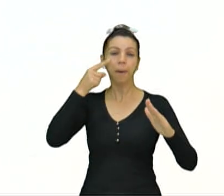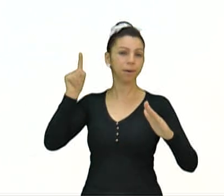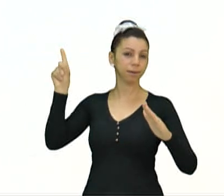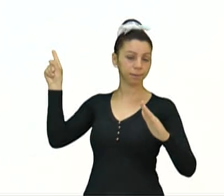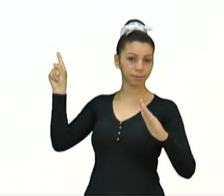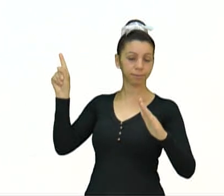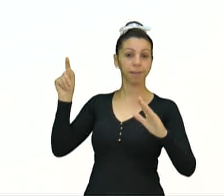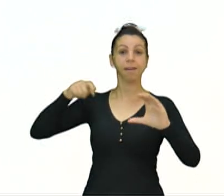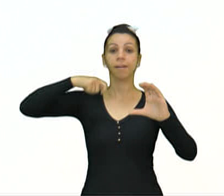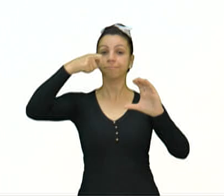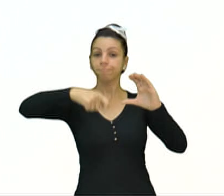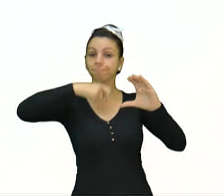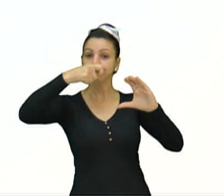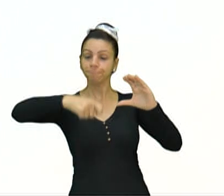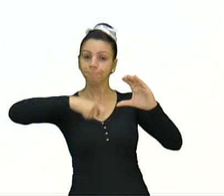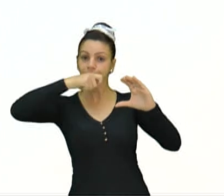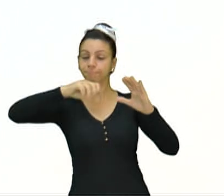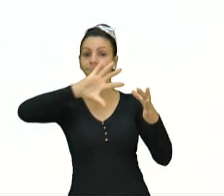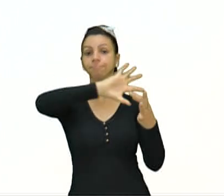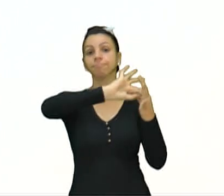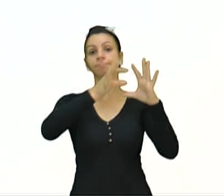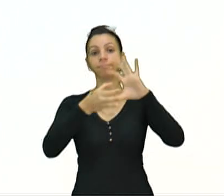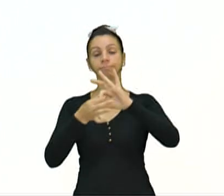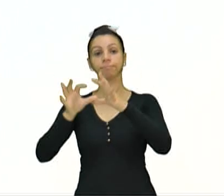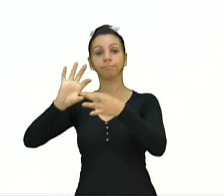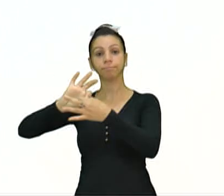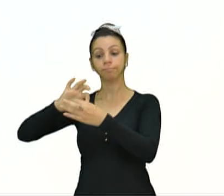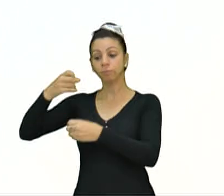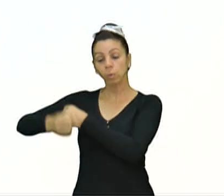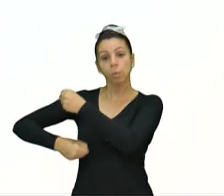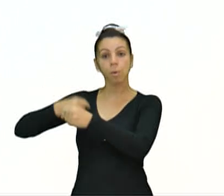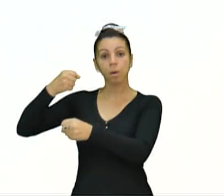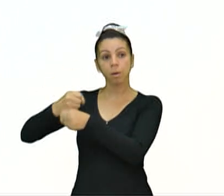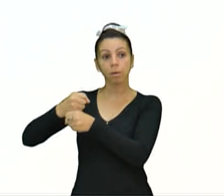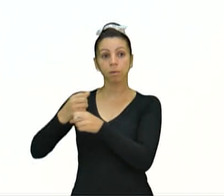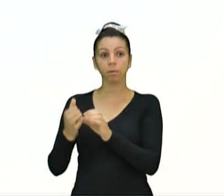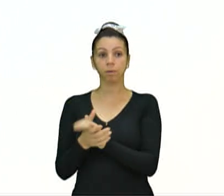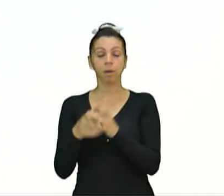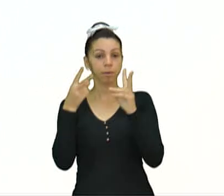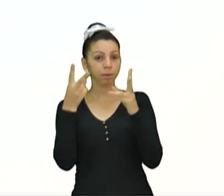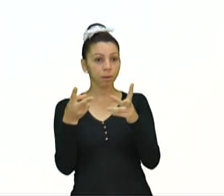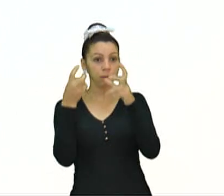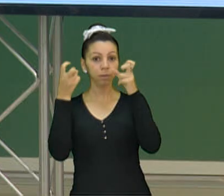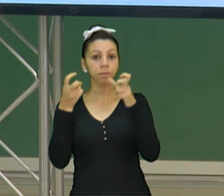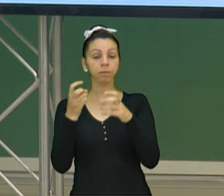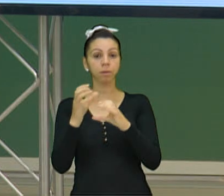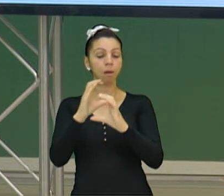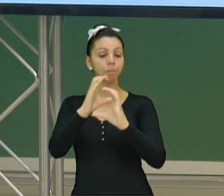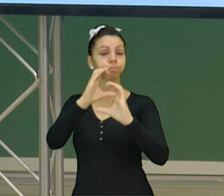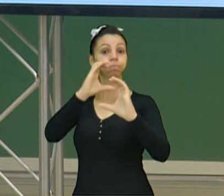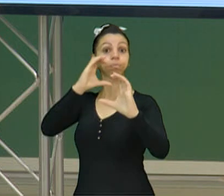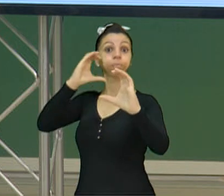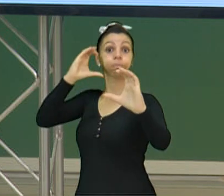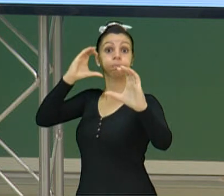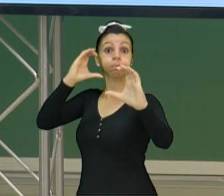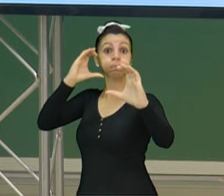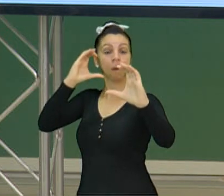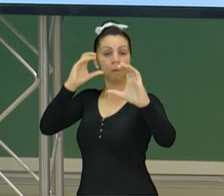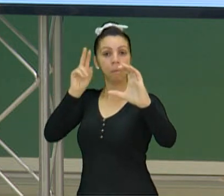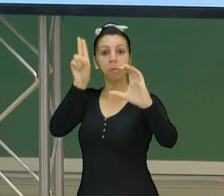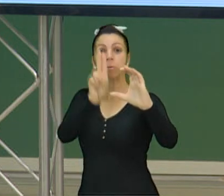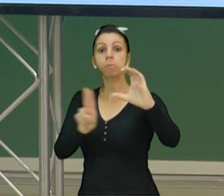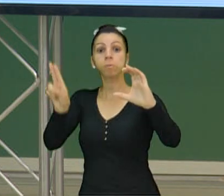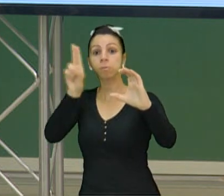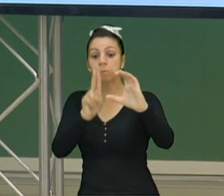justamente a gravação das Olimpíadas naquele ano, né? Se a gente reparar aqui, olha só o tamanho da câmera que era